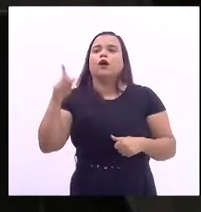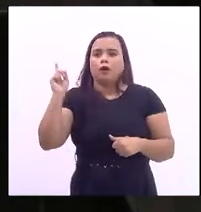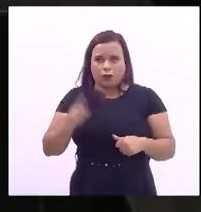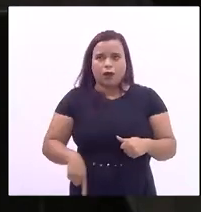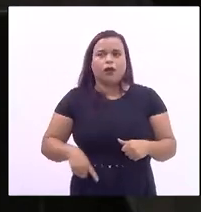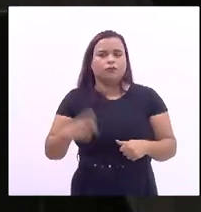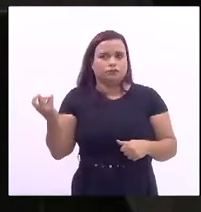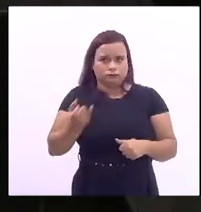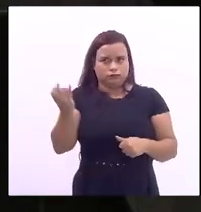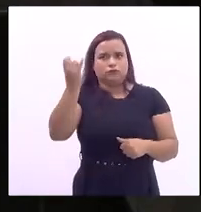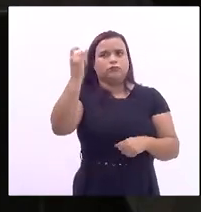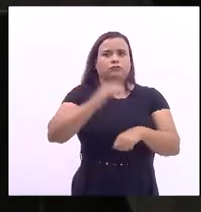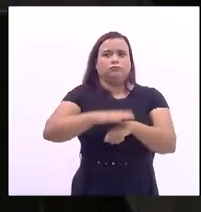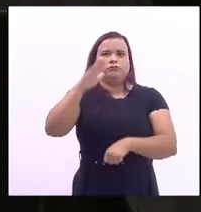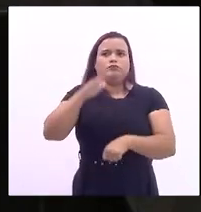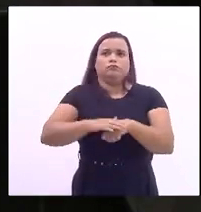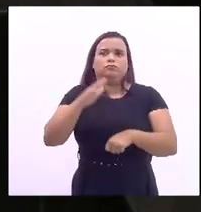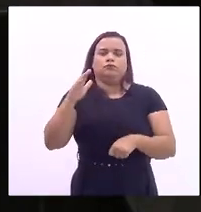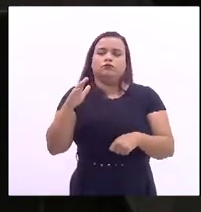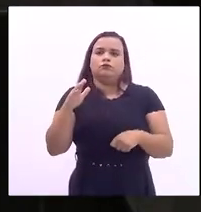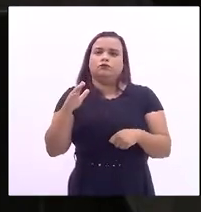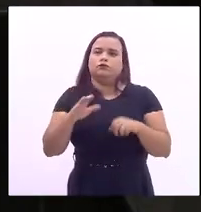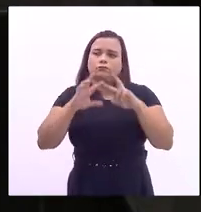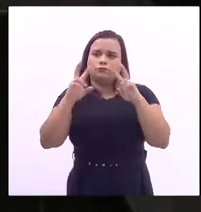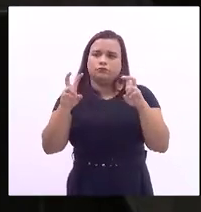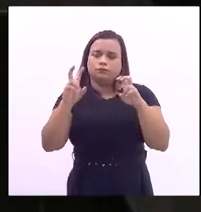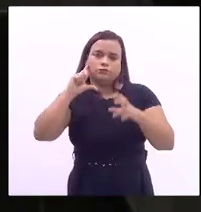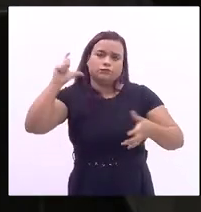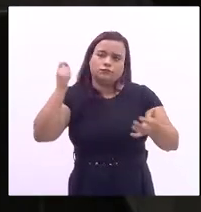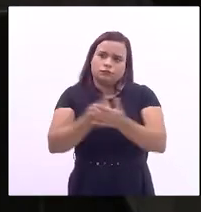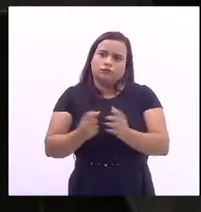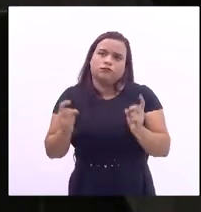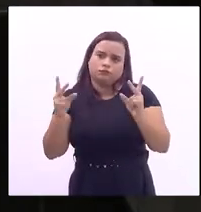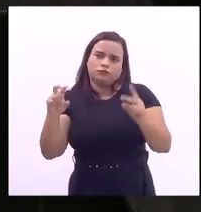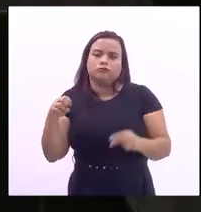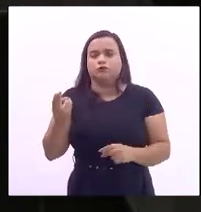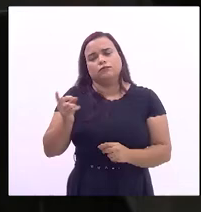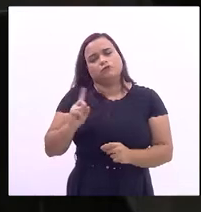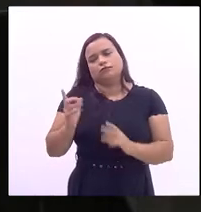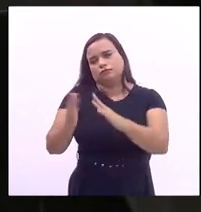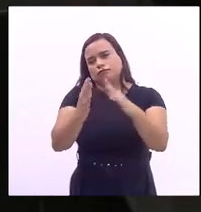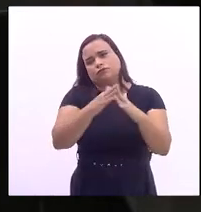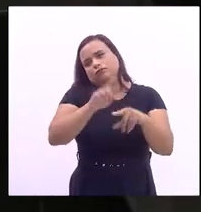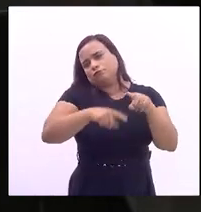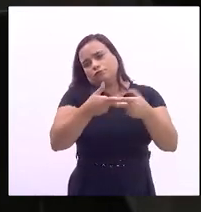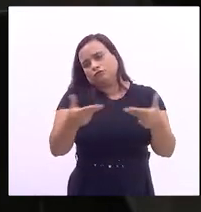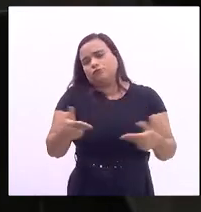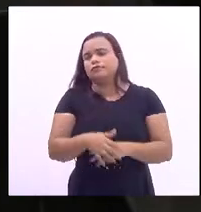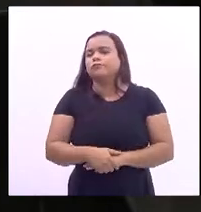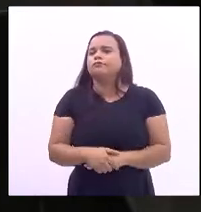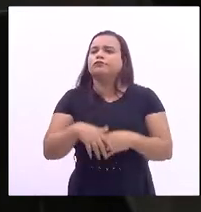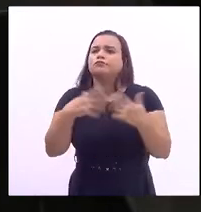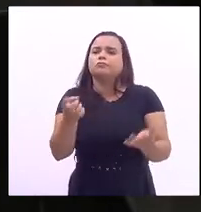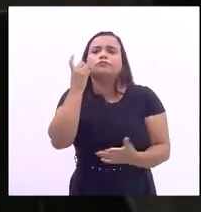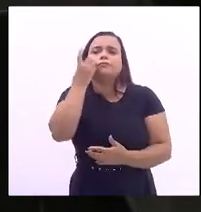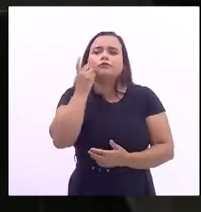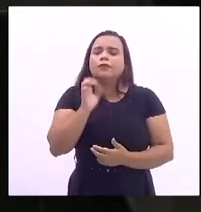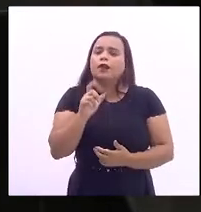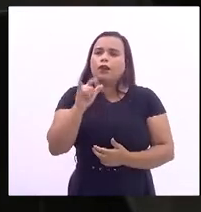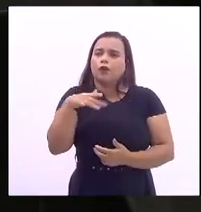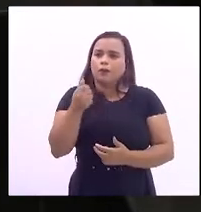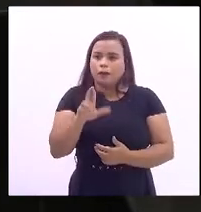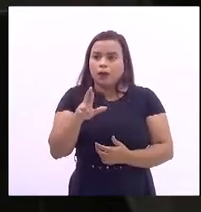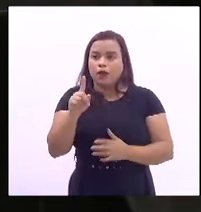central na Aliança alienação de imóveis E aí Deputado Elmar cães